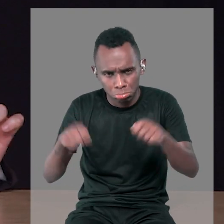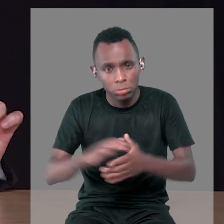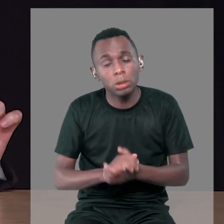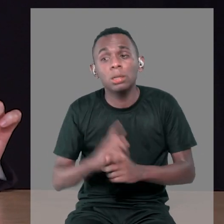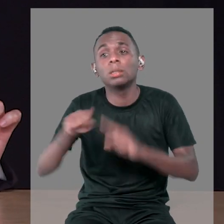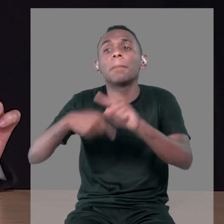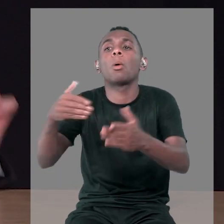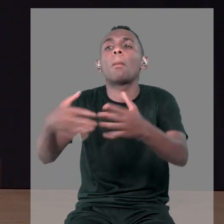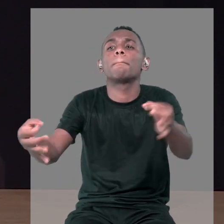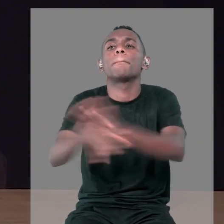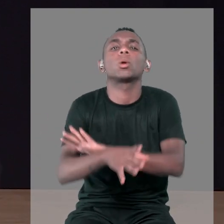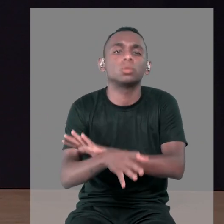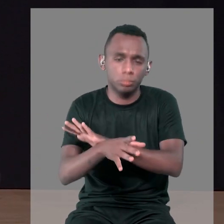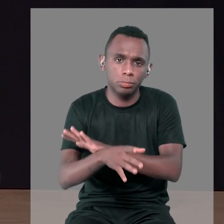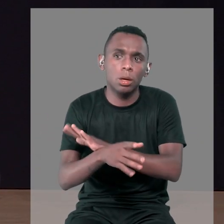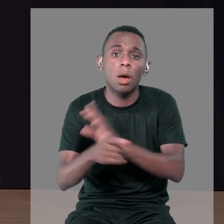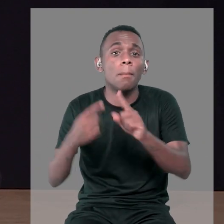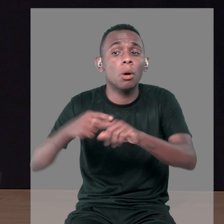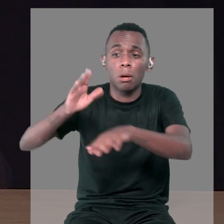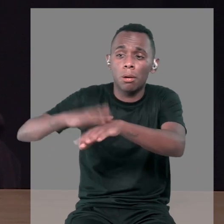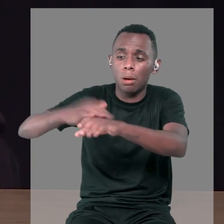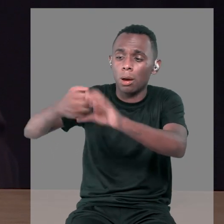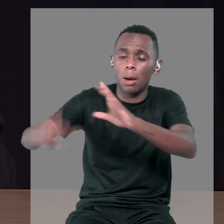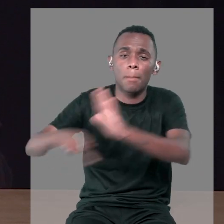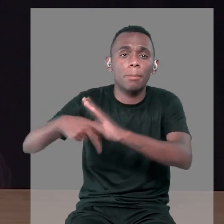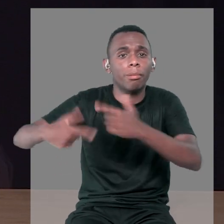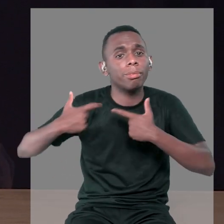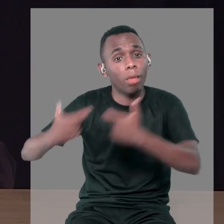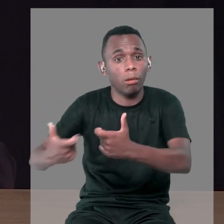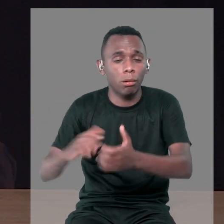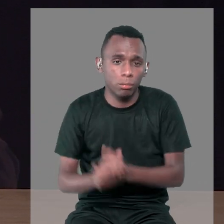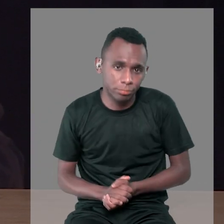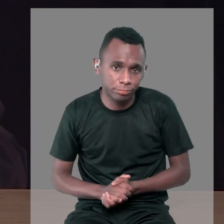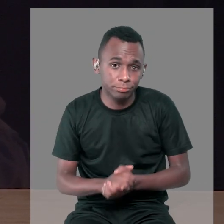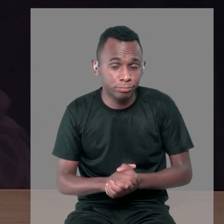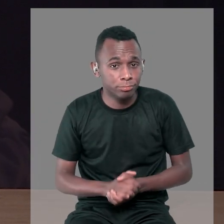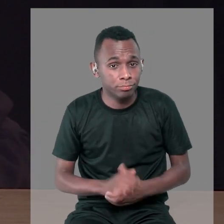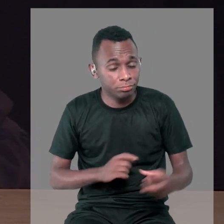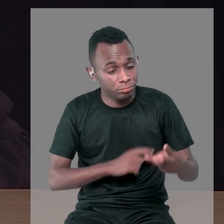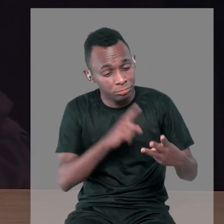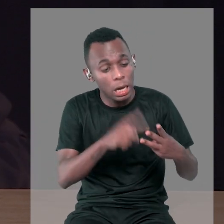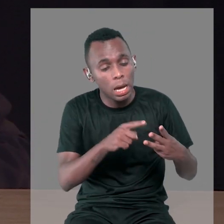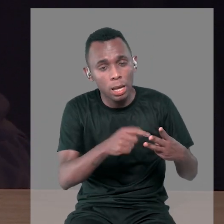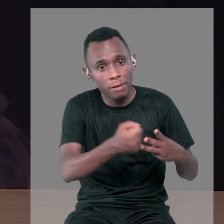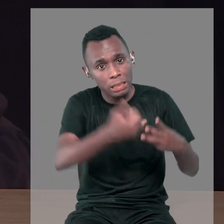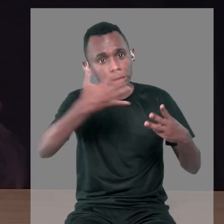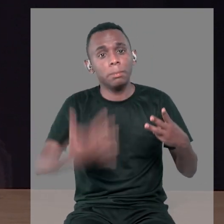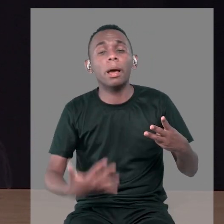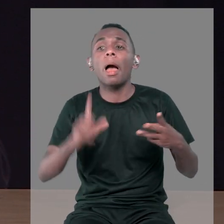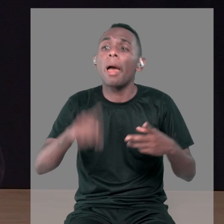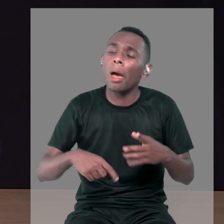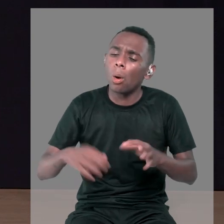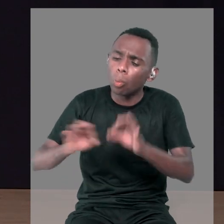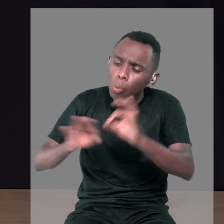terminou no que terminou. Porque isso é próprio da guerra. É isso que Clausewitz vai nos ensinar. Há uma dinâmica da guerra que